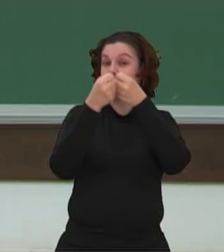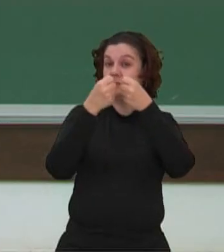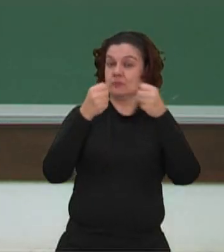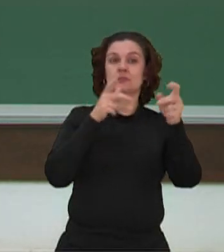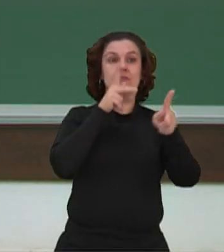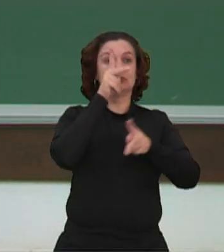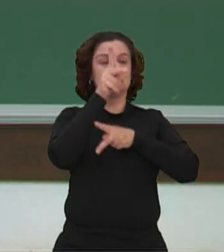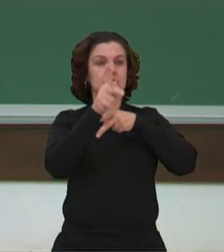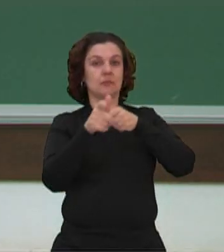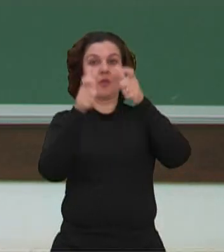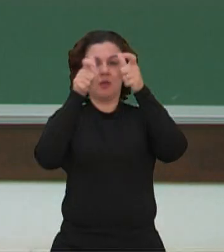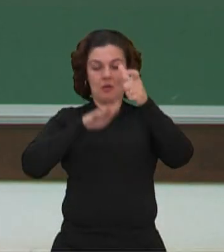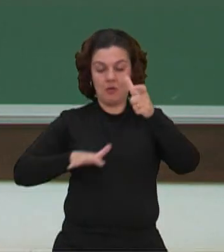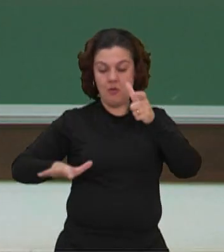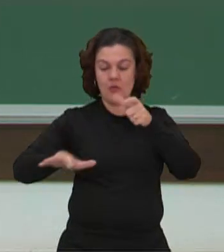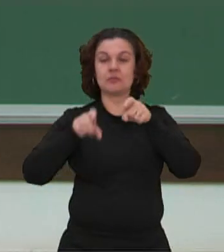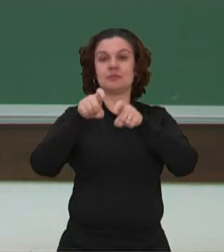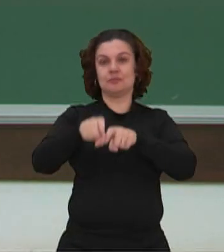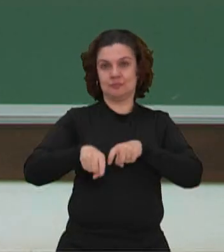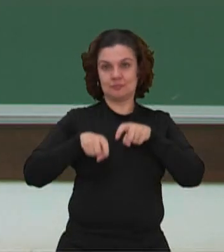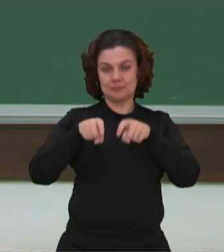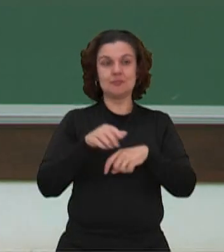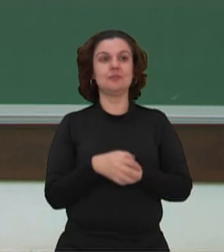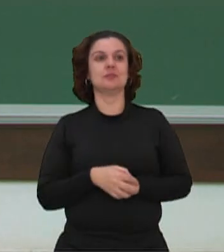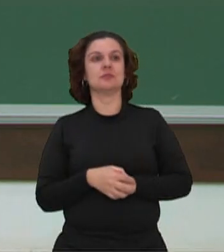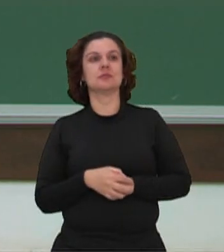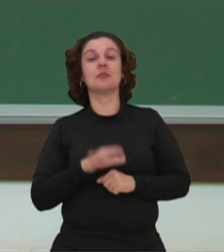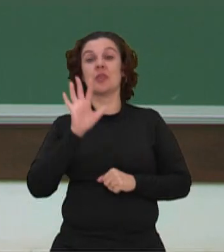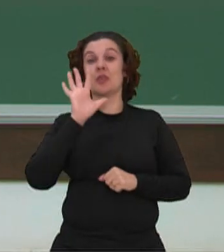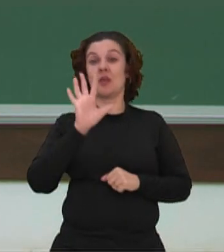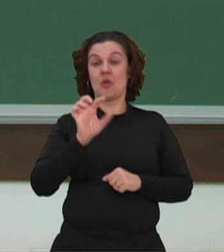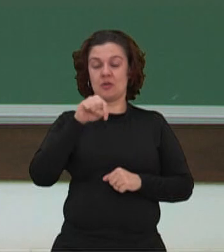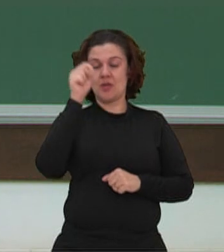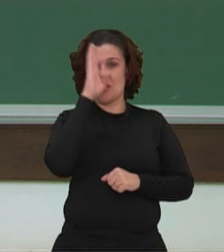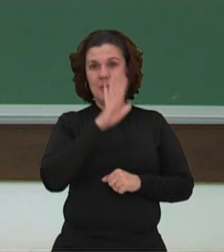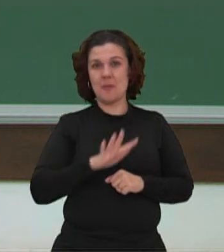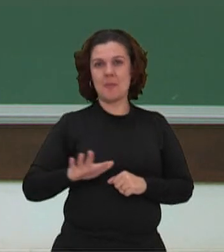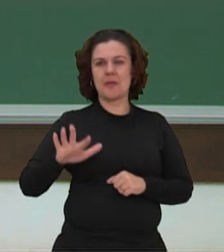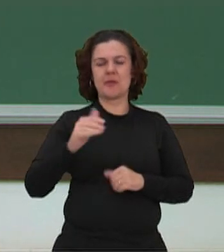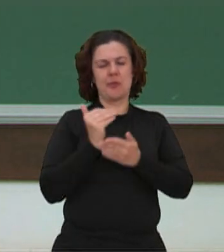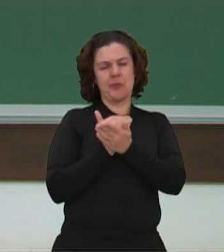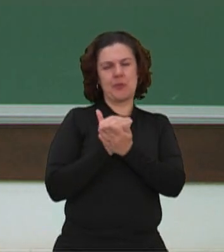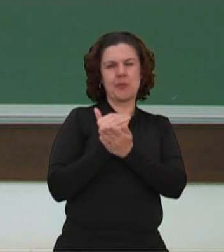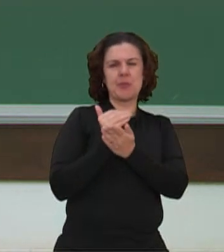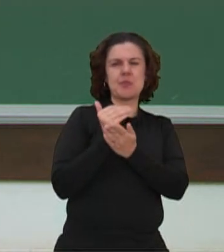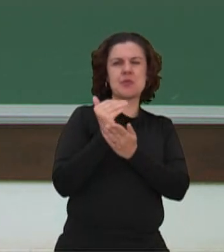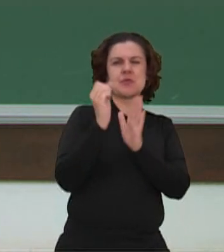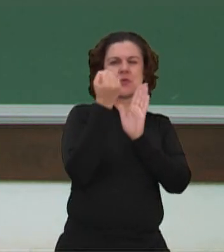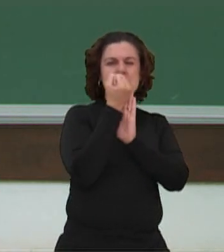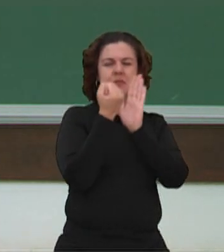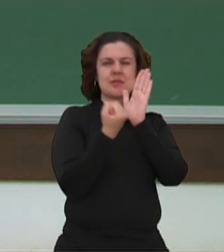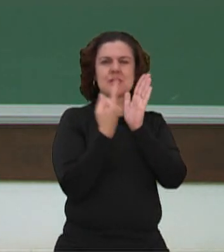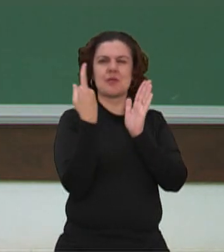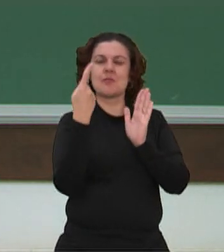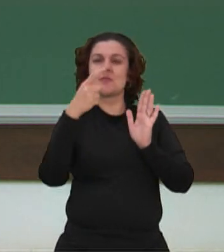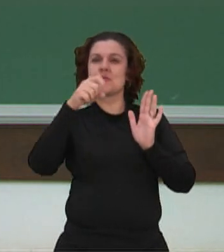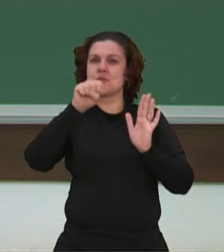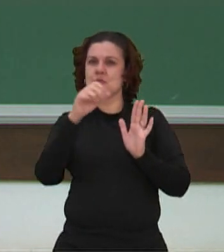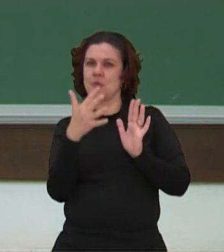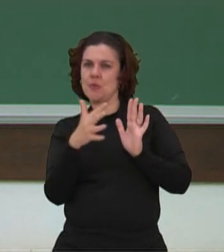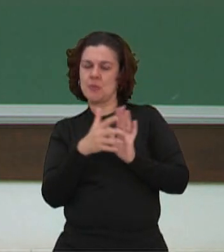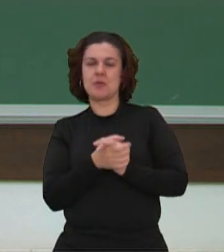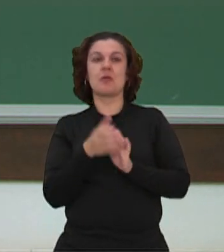da população vivia na área rural. Nesse Brasil, principalmente até o comecinho ali do século XVIII,